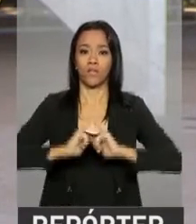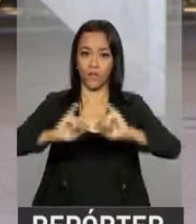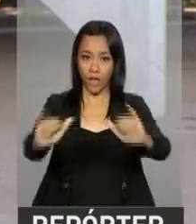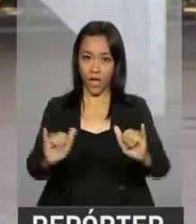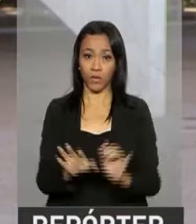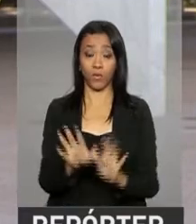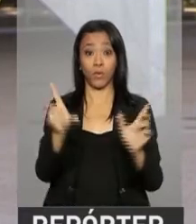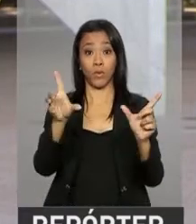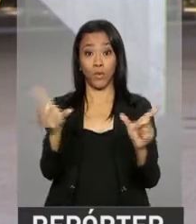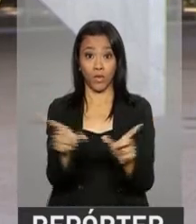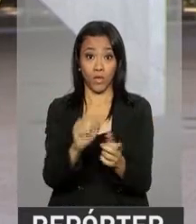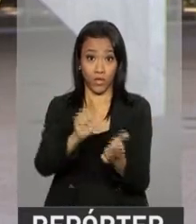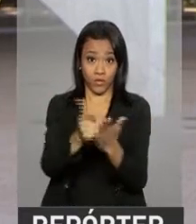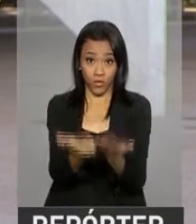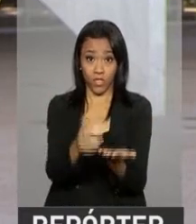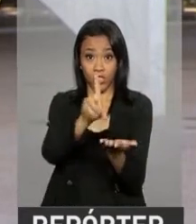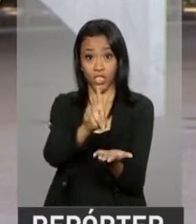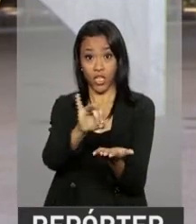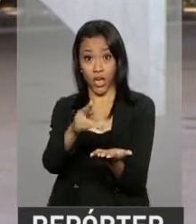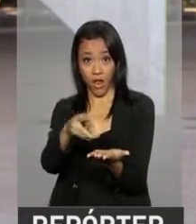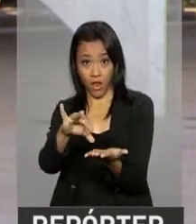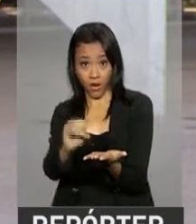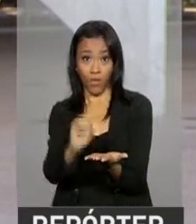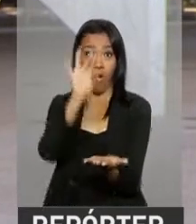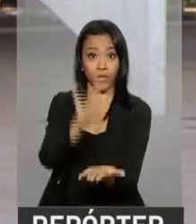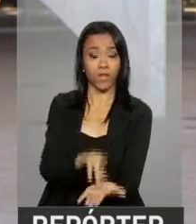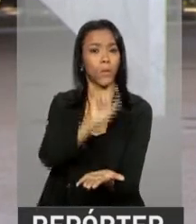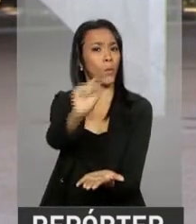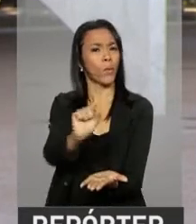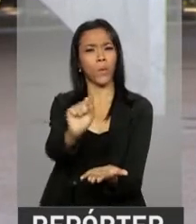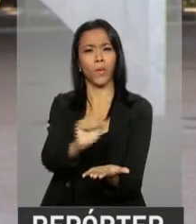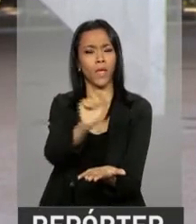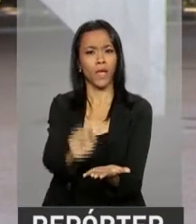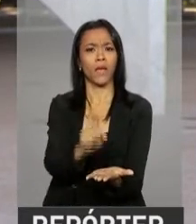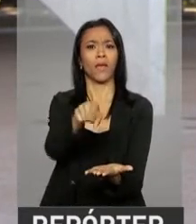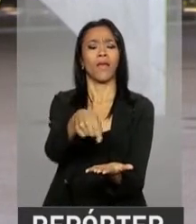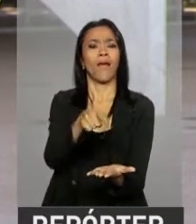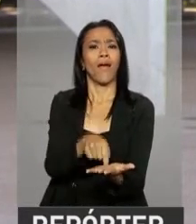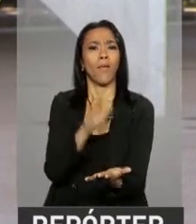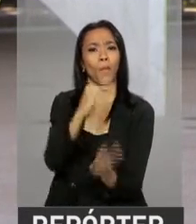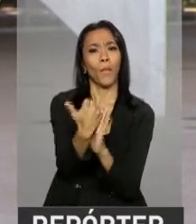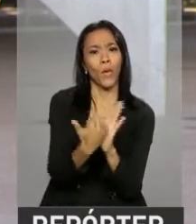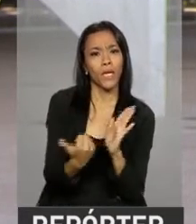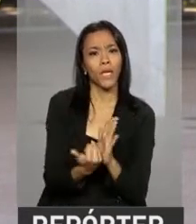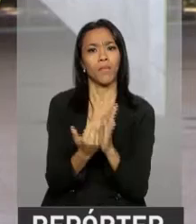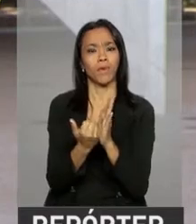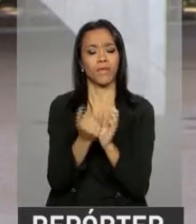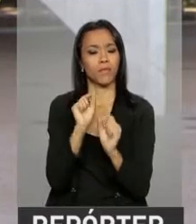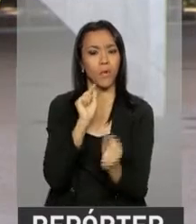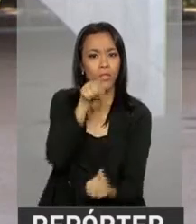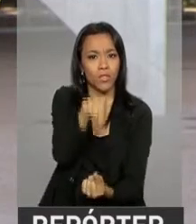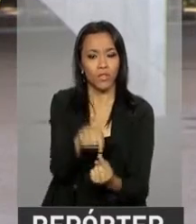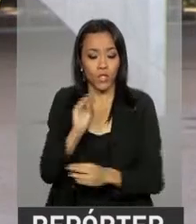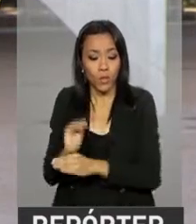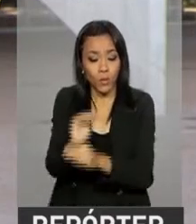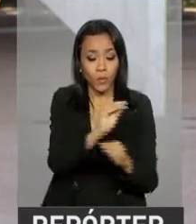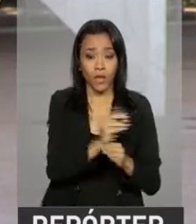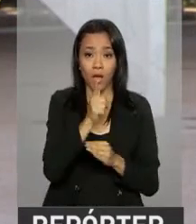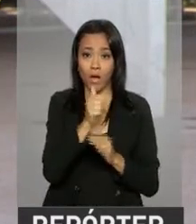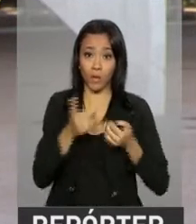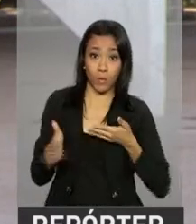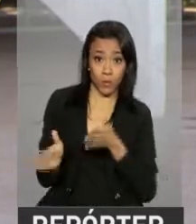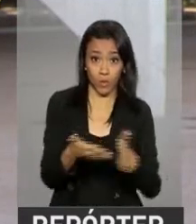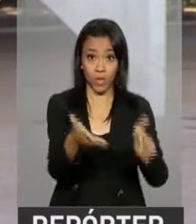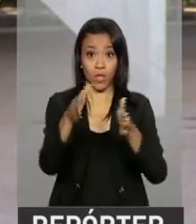o decreto do presidente em exercício Michel Temer que institui o programa de revitalização da bacia do Rio São Francisco. Esse programa ele foi